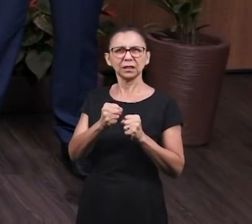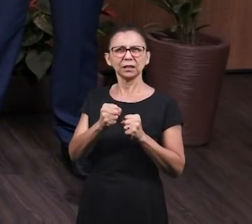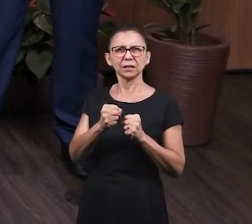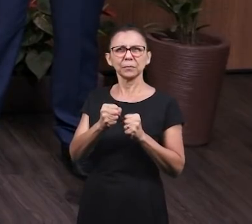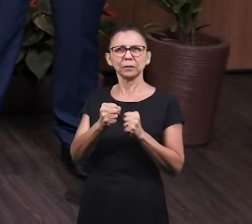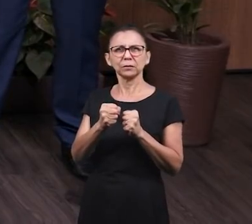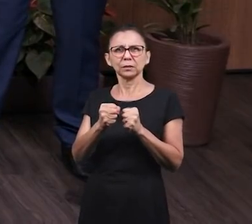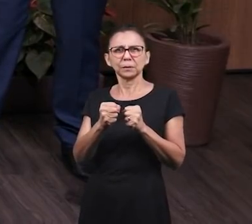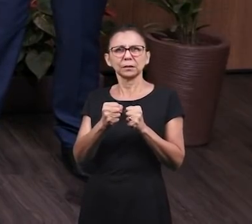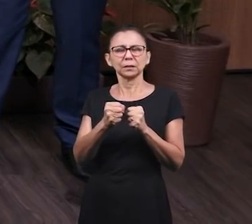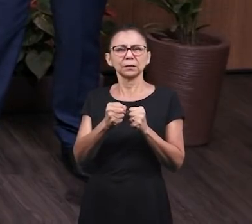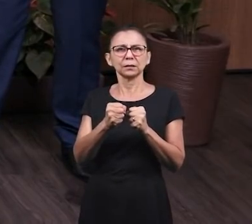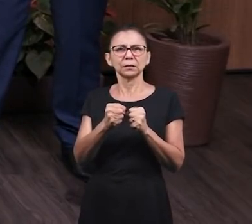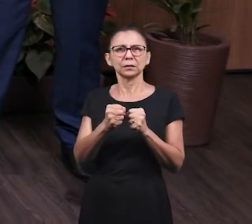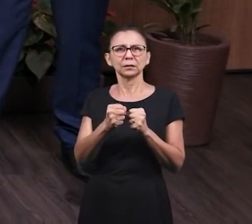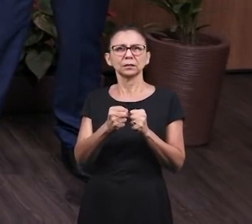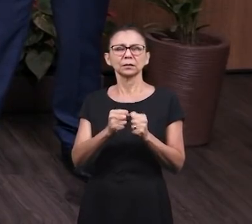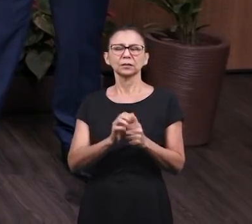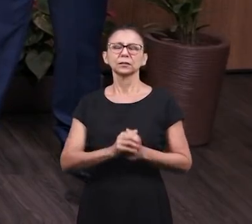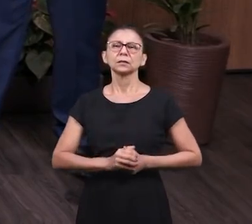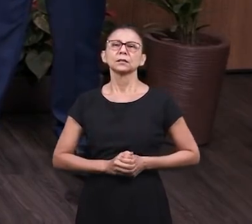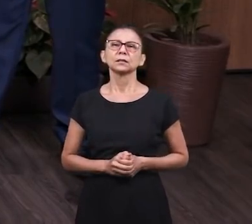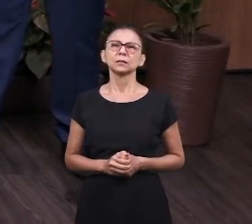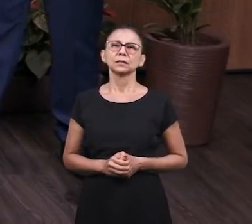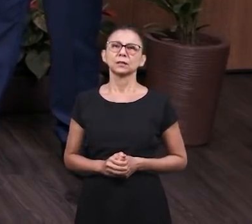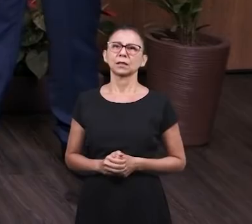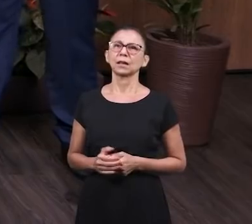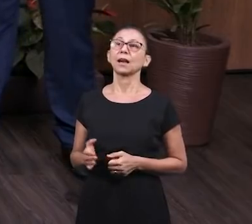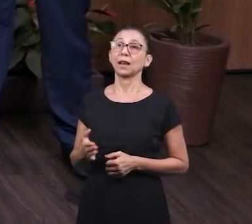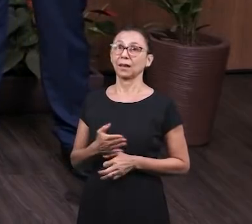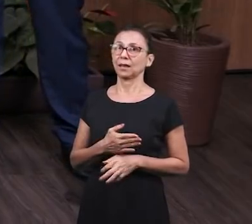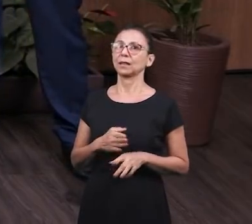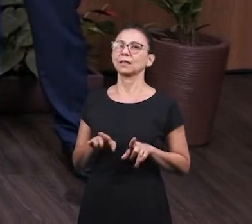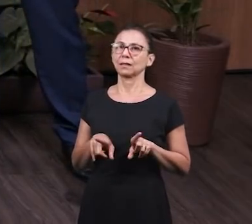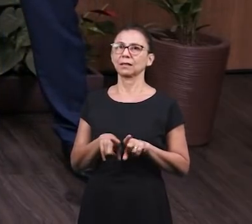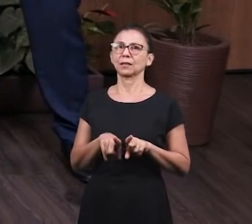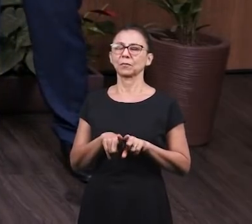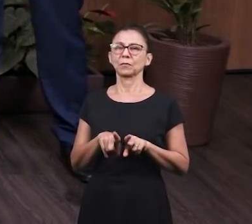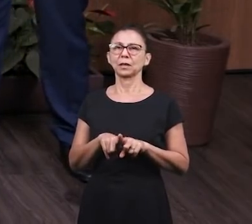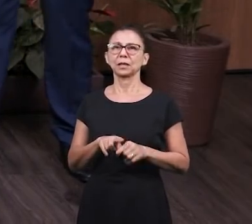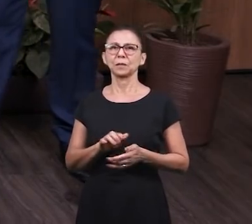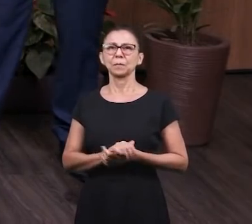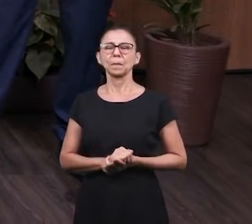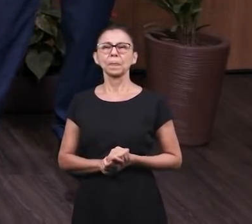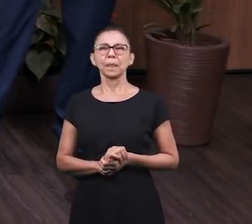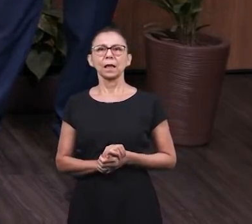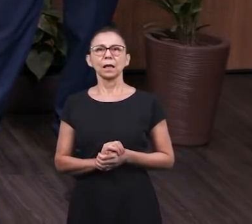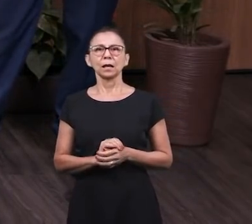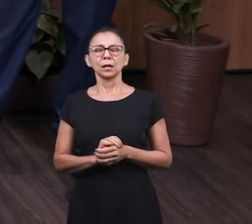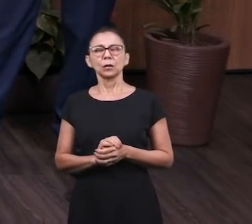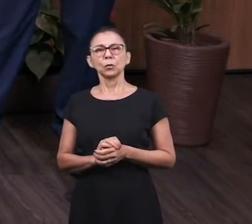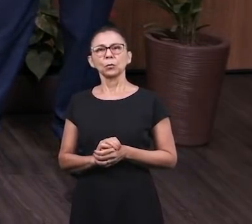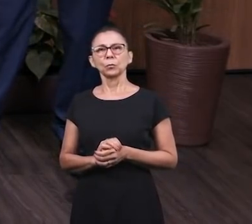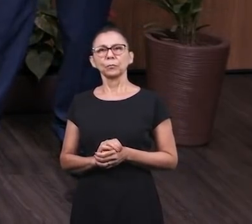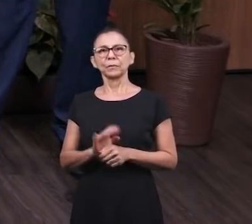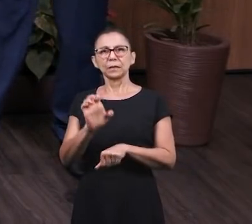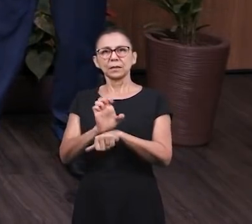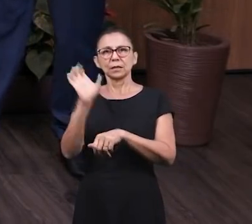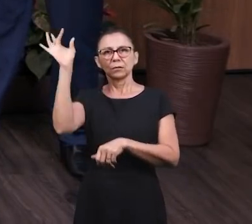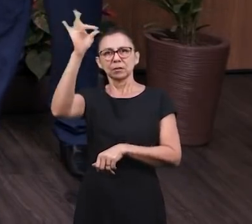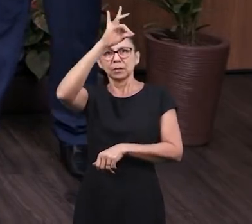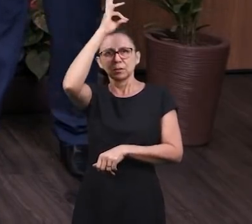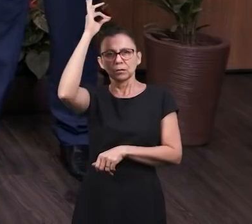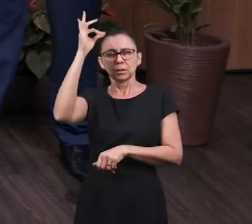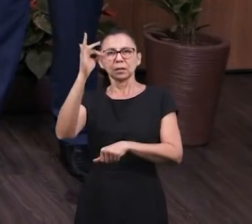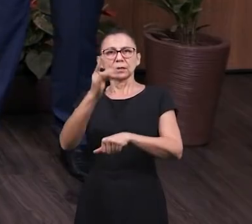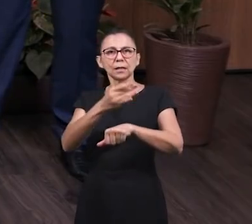Citaremos algumas mensagens que recebemos nos últimos dias. A primeira mensagem veio da Serra, Estado do